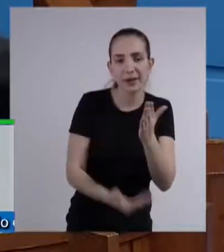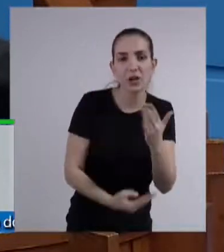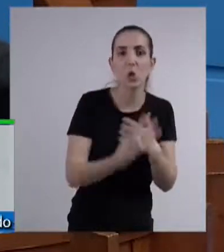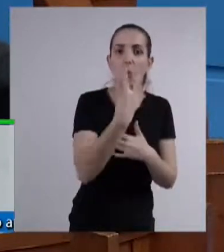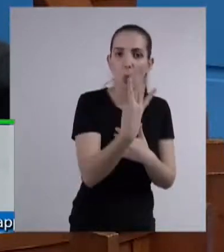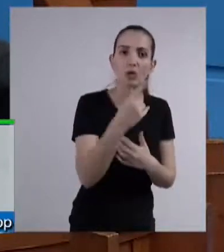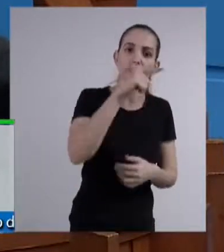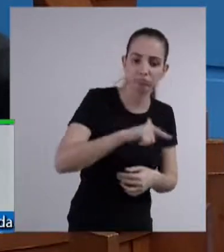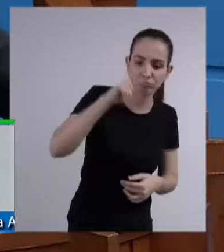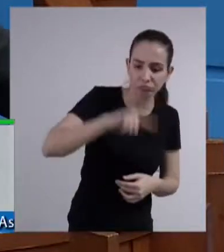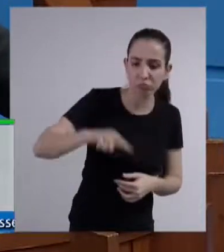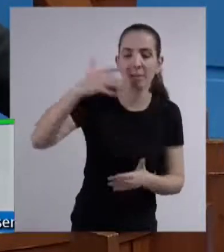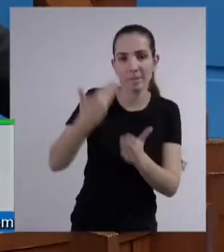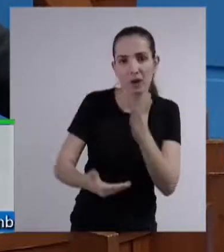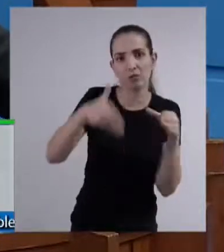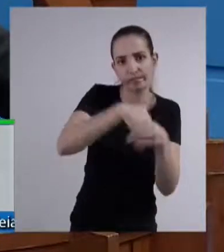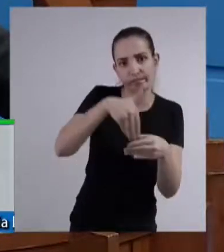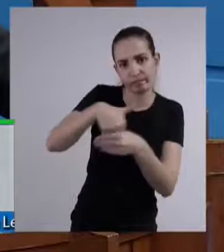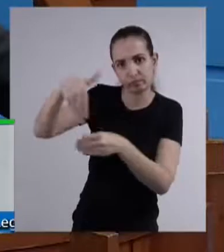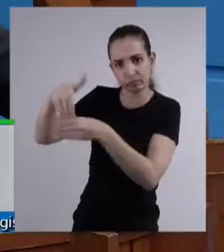E a direita desse país